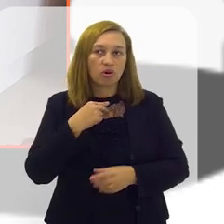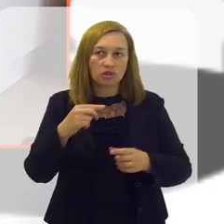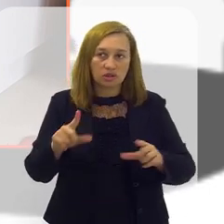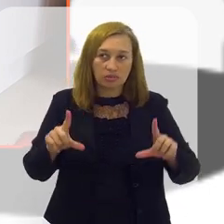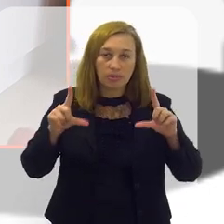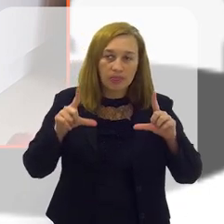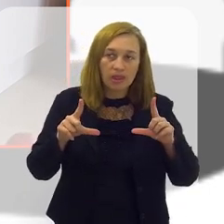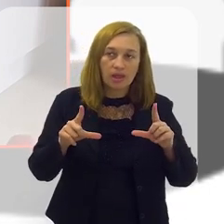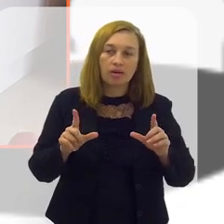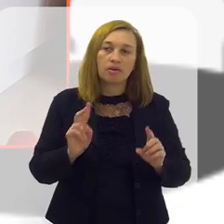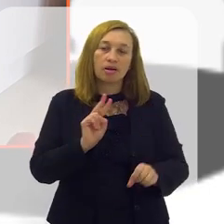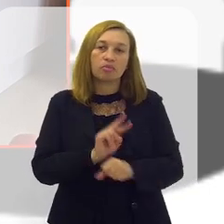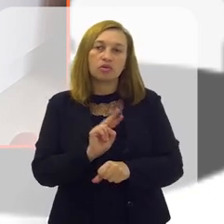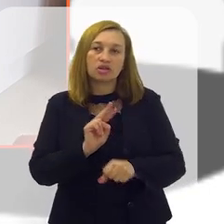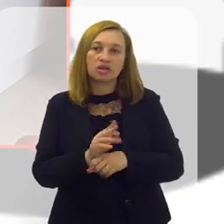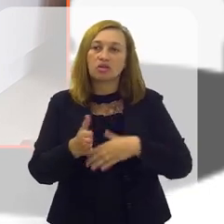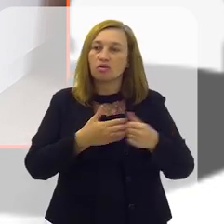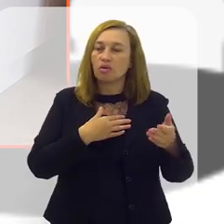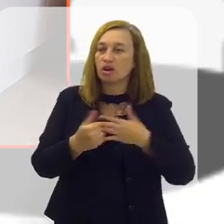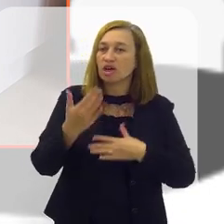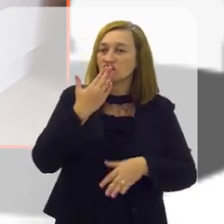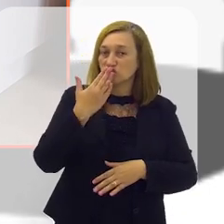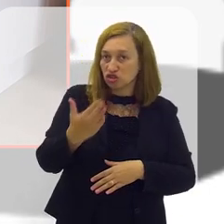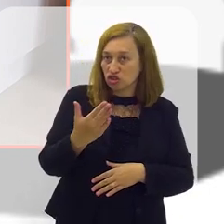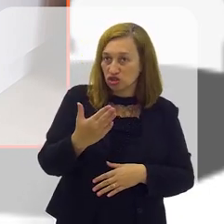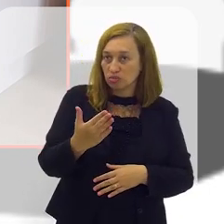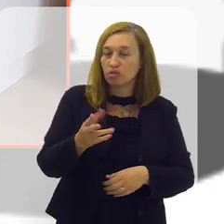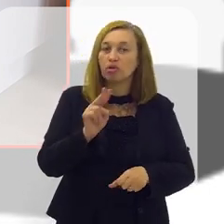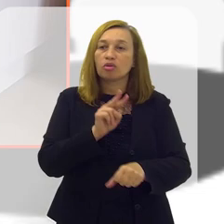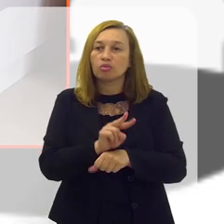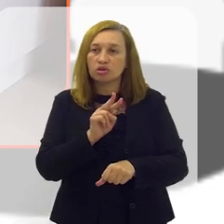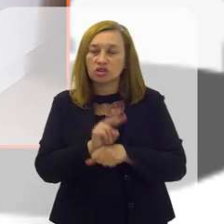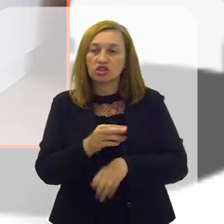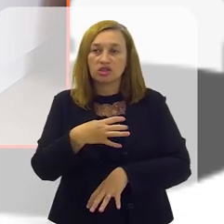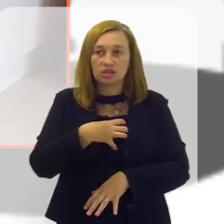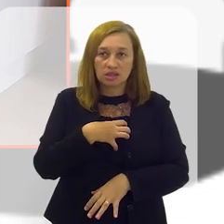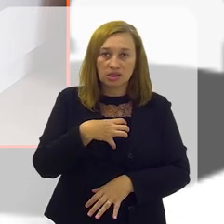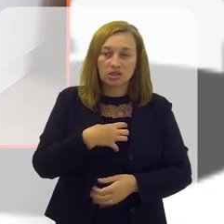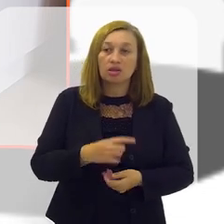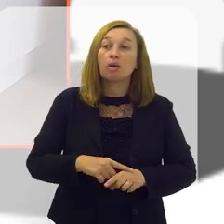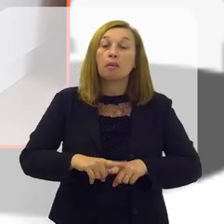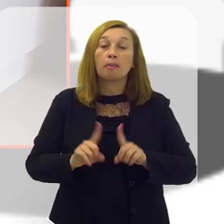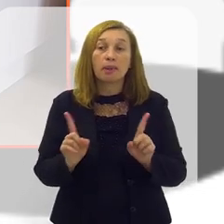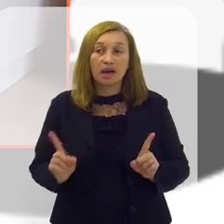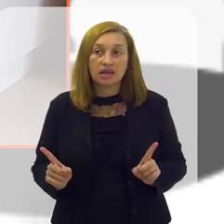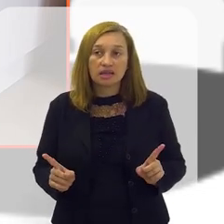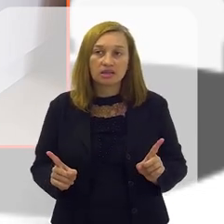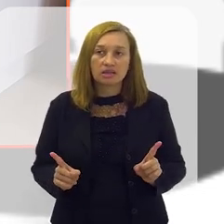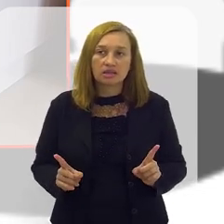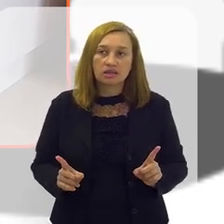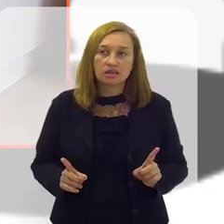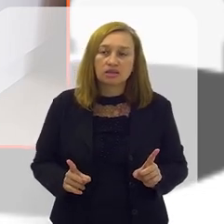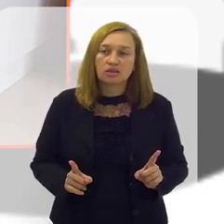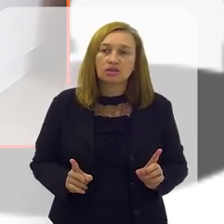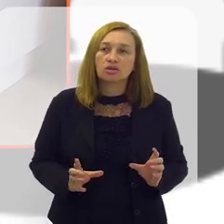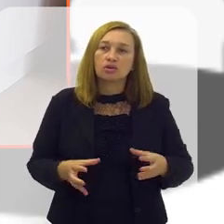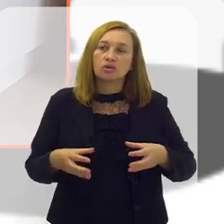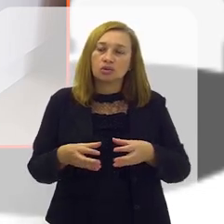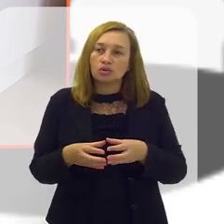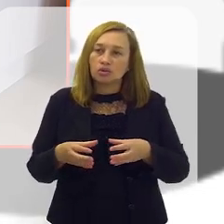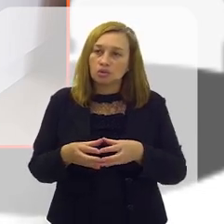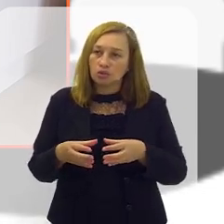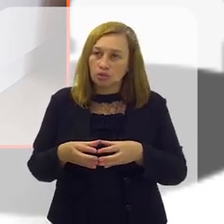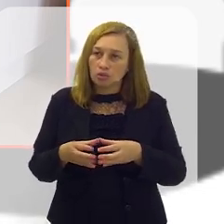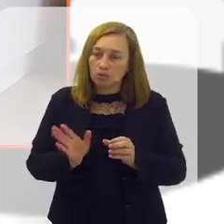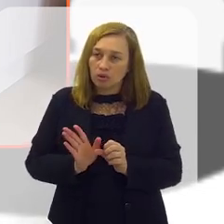para preservá-lo de qualquer tipo de vaidade, protegê-lo nesse sentido, mas o membro é